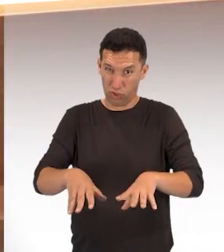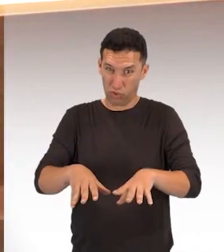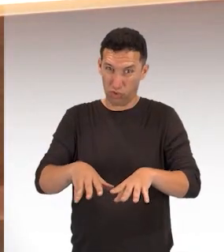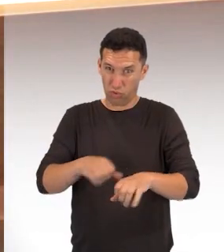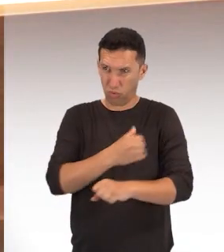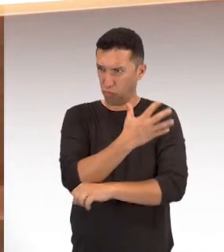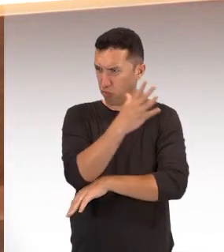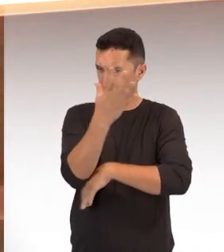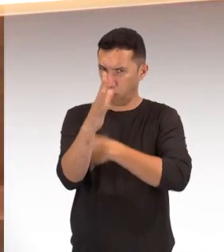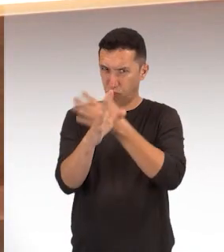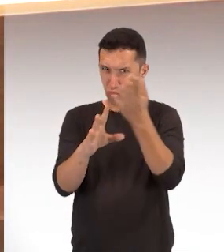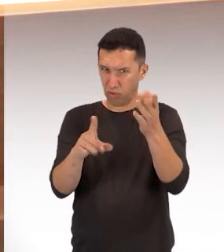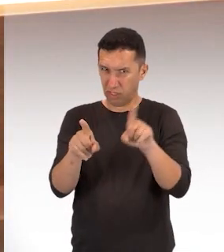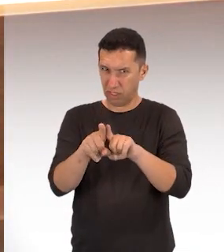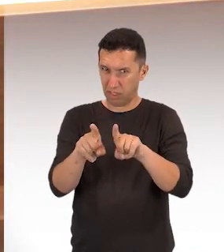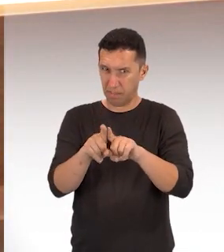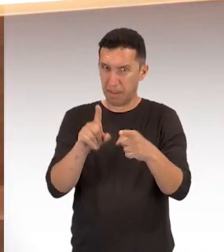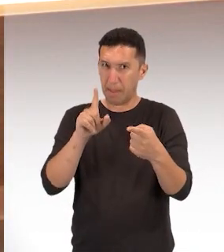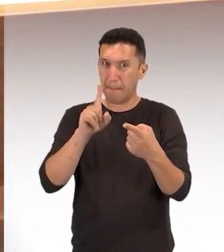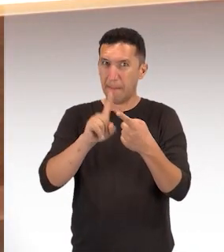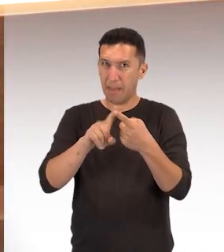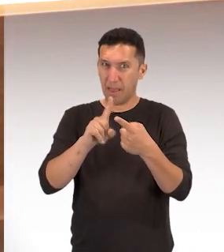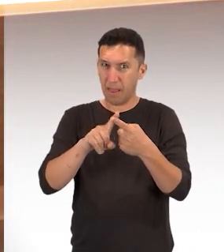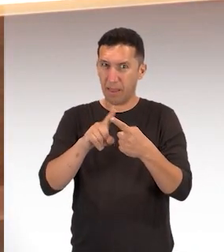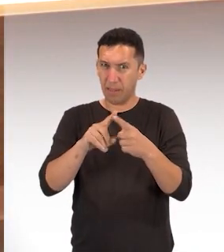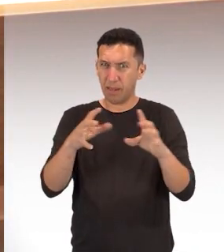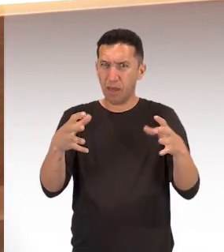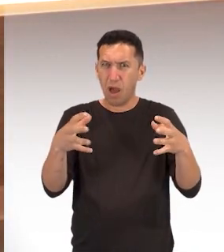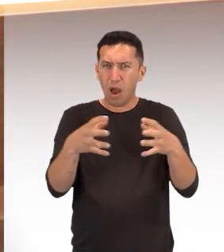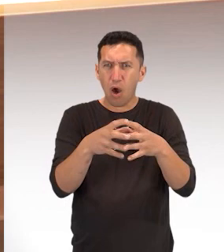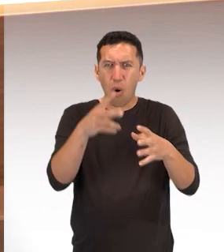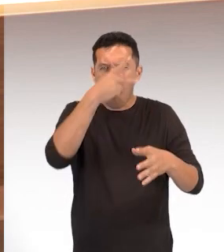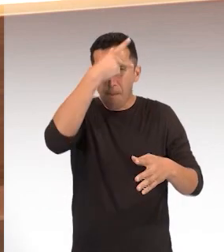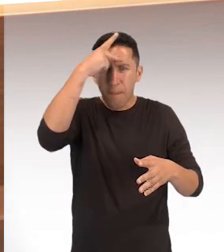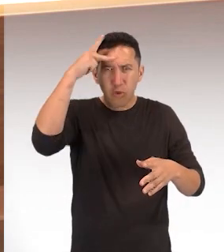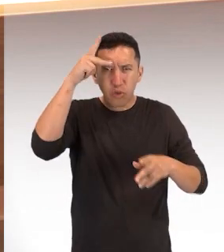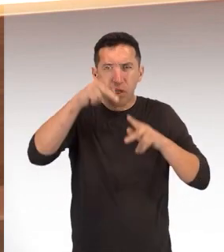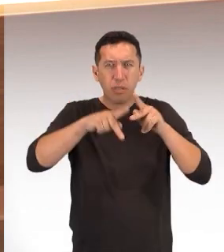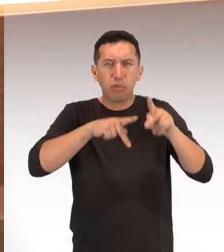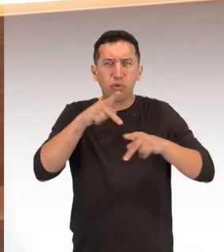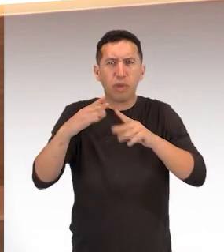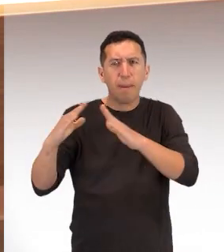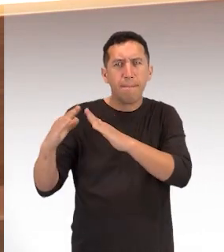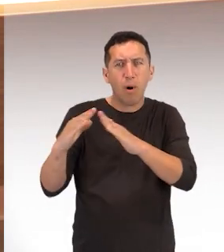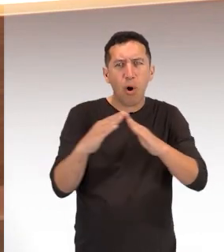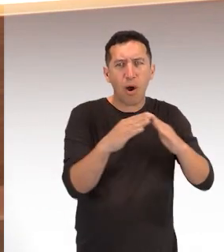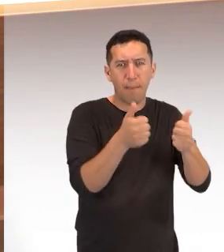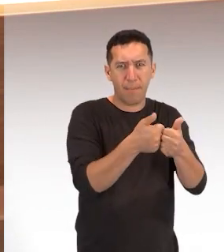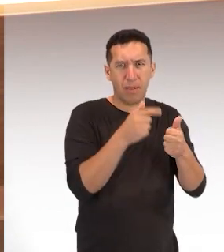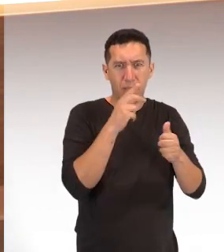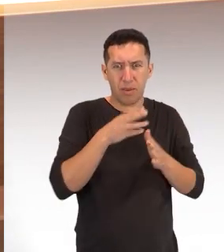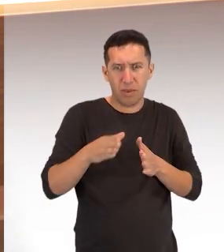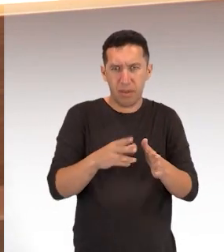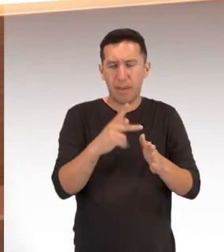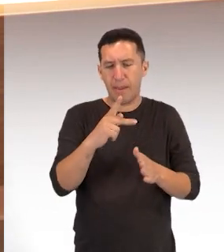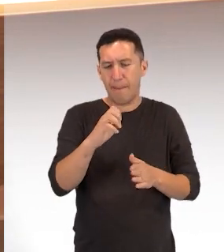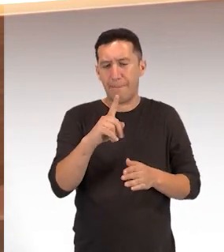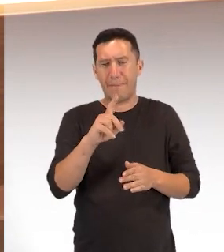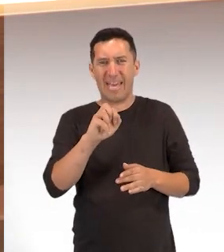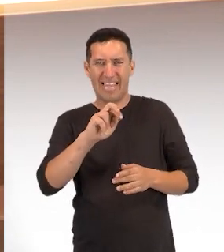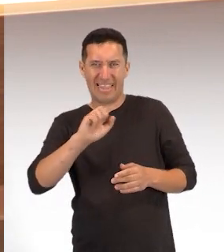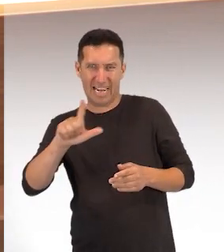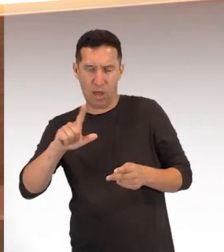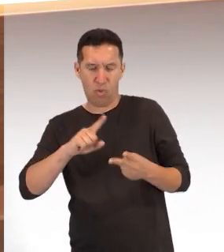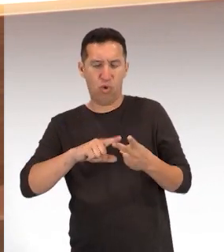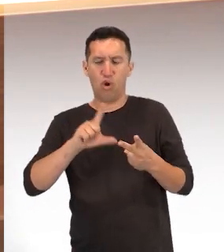danos ao meio ambiente e ameaças ao sustento de comunidades ribeirinhas do Pará. As obras de derrocagem do